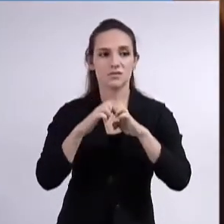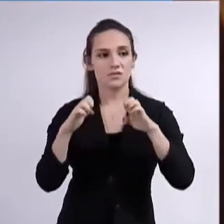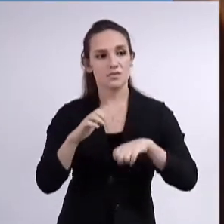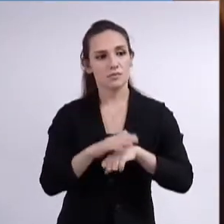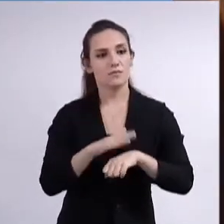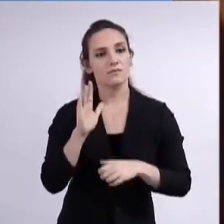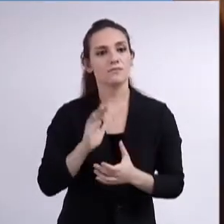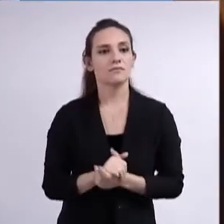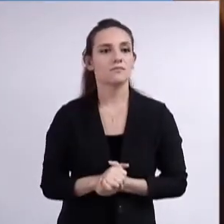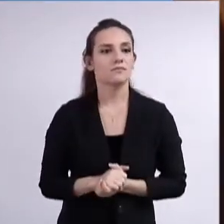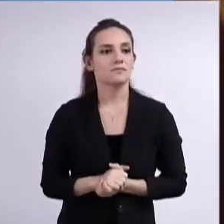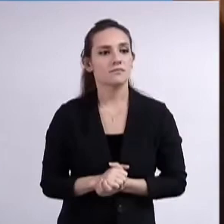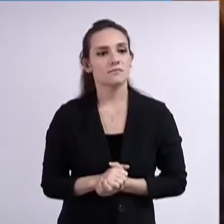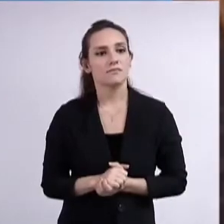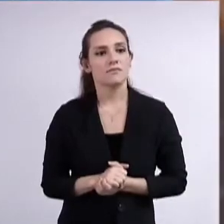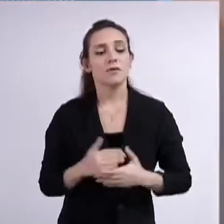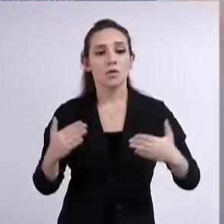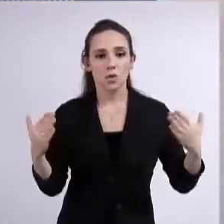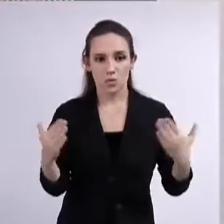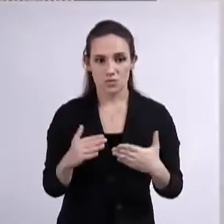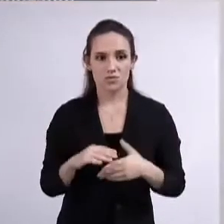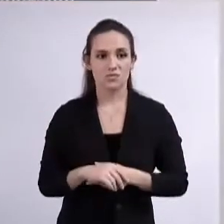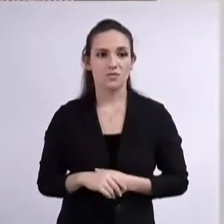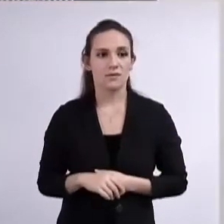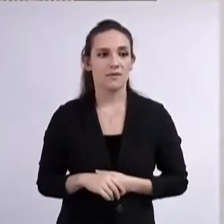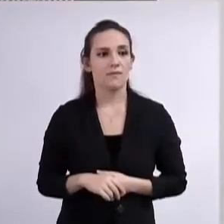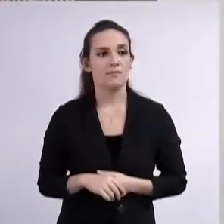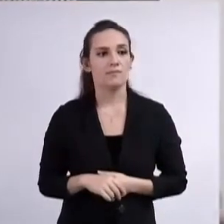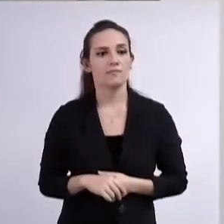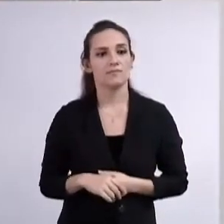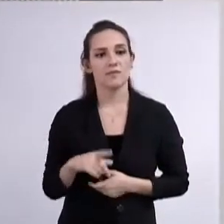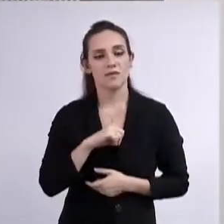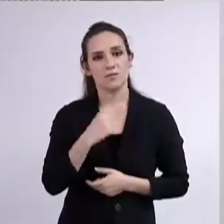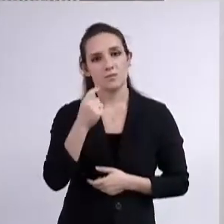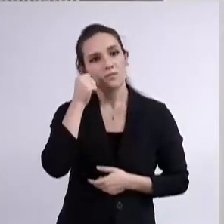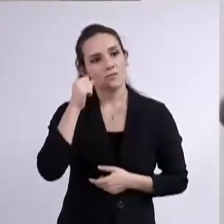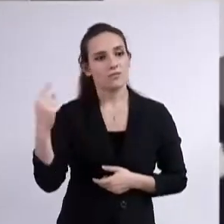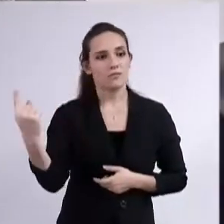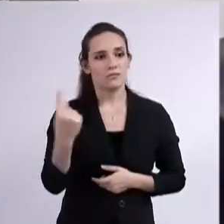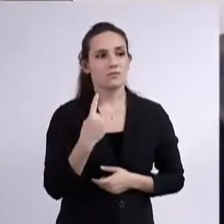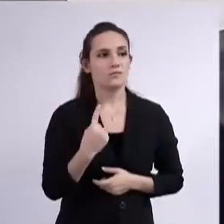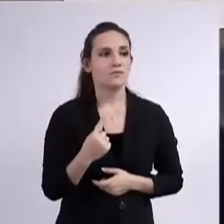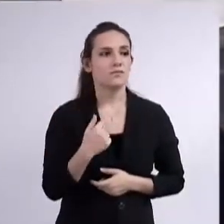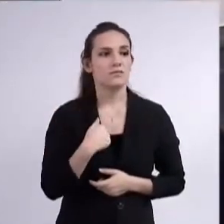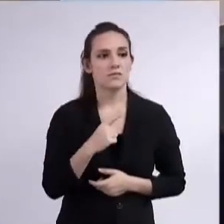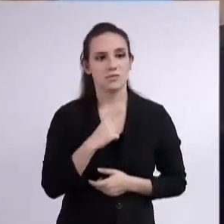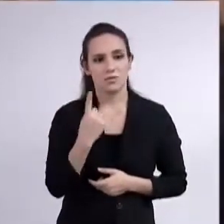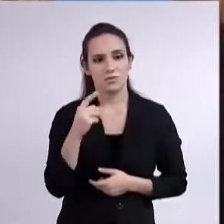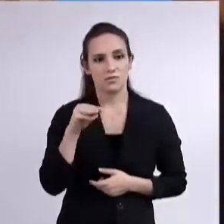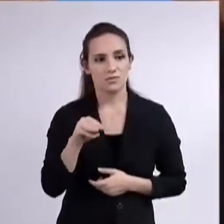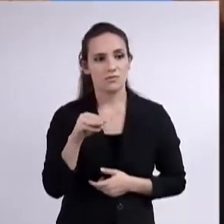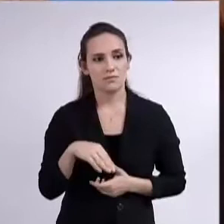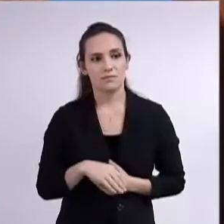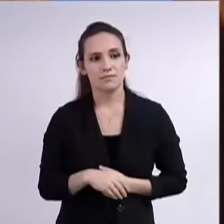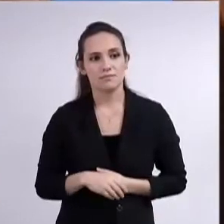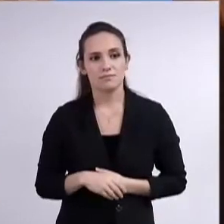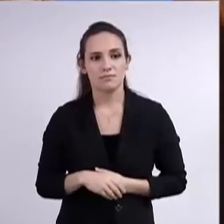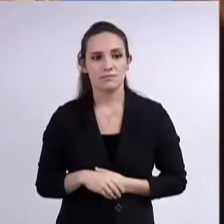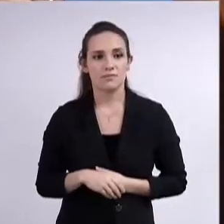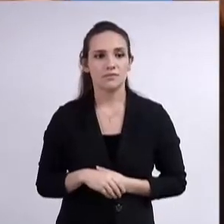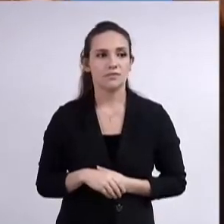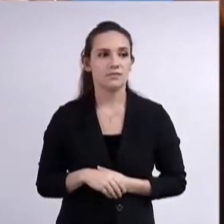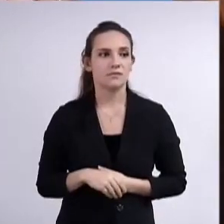senhor presidente, hoje eu recebi no meu gabinete uma senhora, faltando apenas um minuto, que é o próximo, senhor presidente.